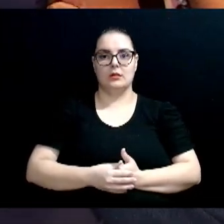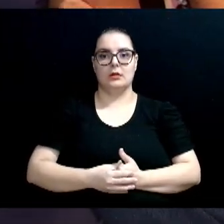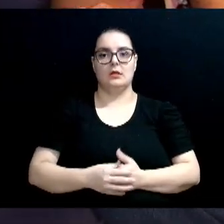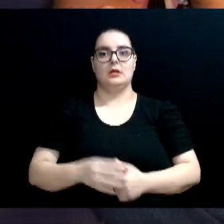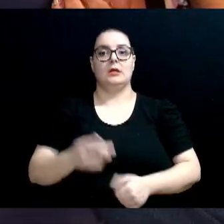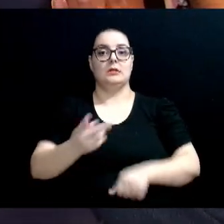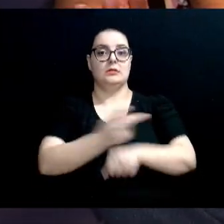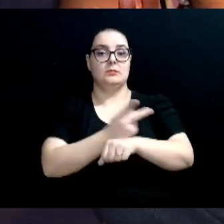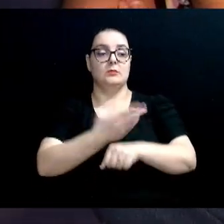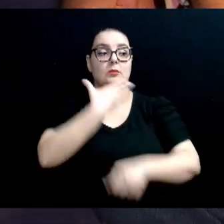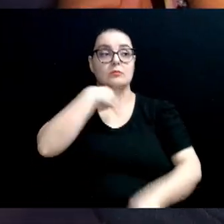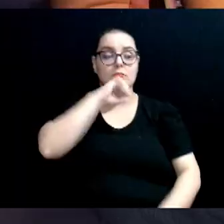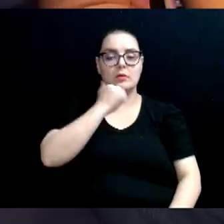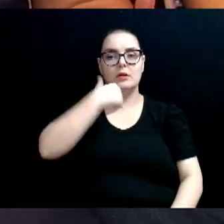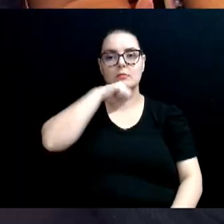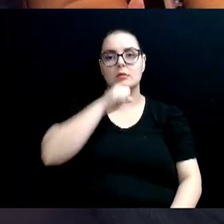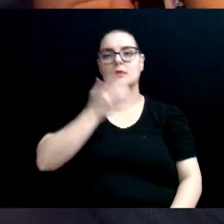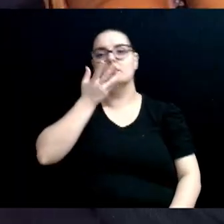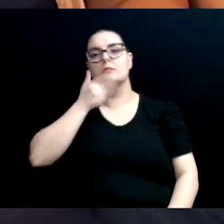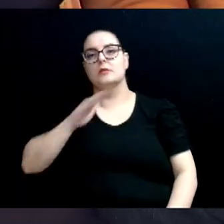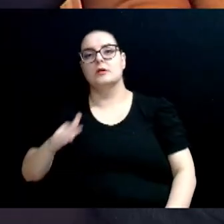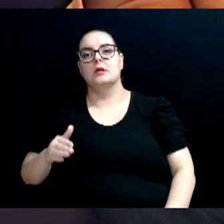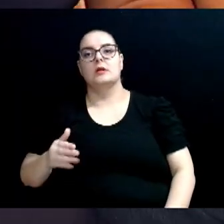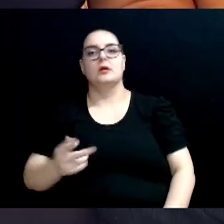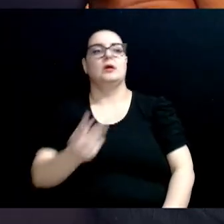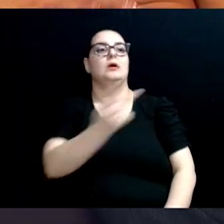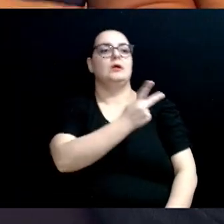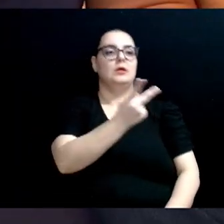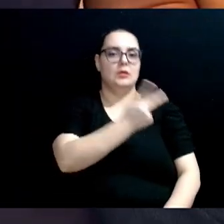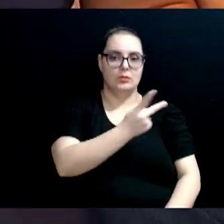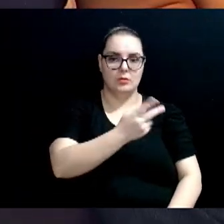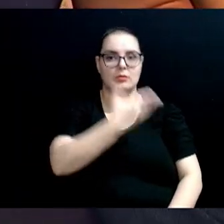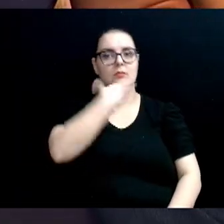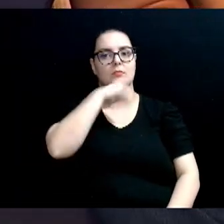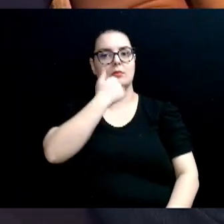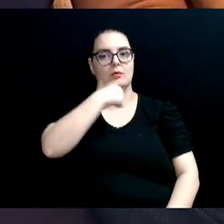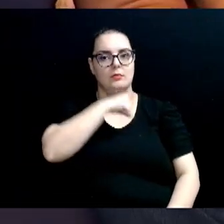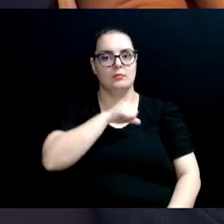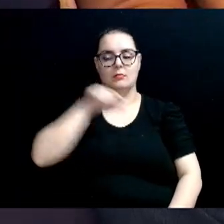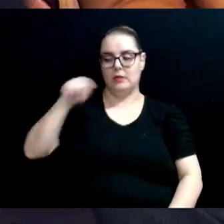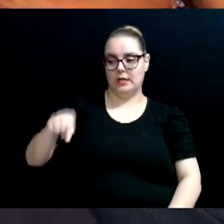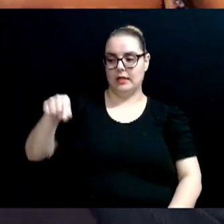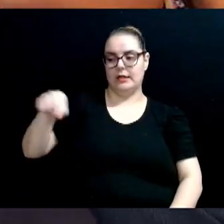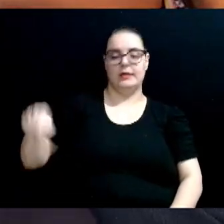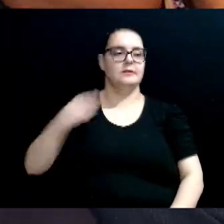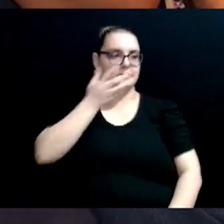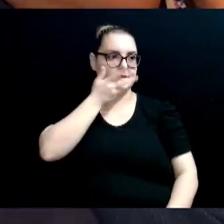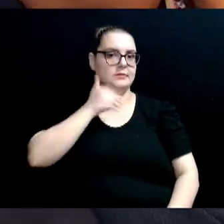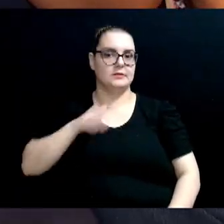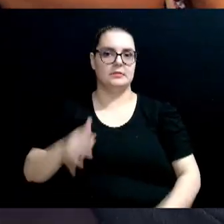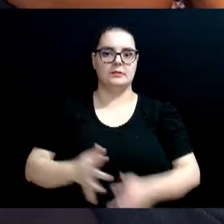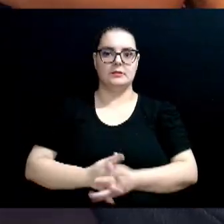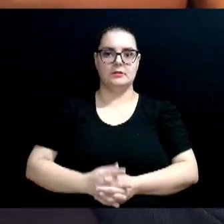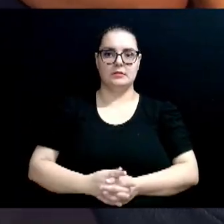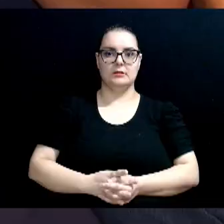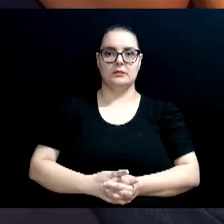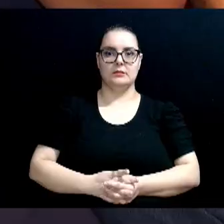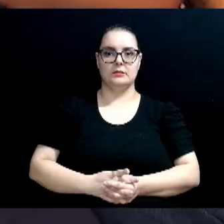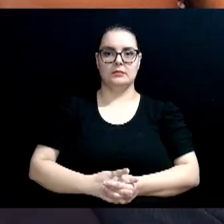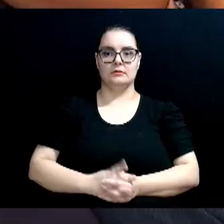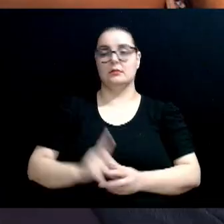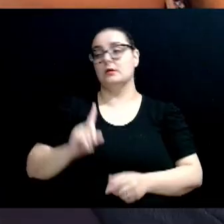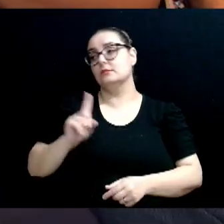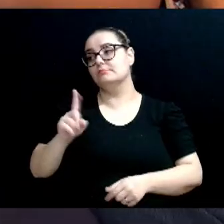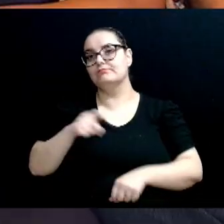crianças. Então, assim, encontramos vocês para pais dessas crianças, né? Aí a pessoa pode falar, olha, não é um